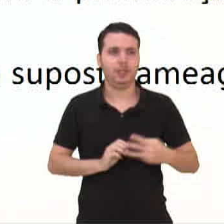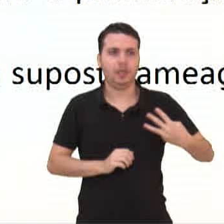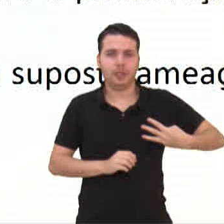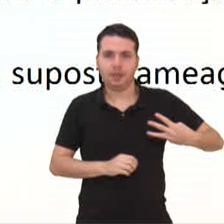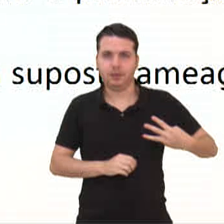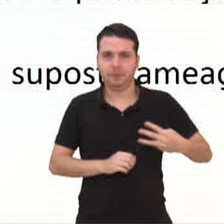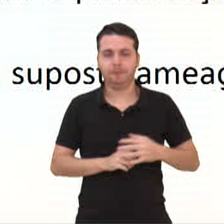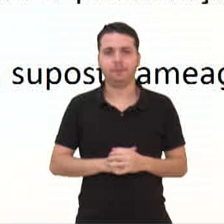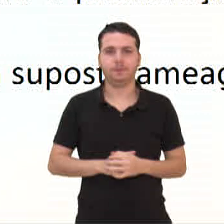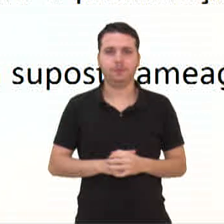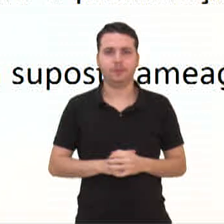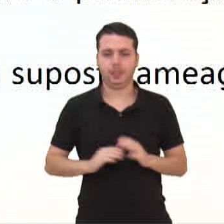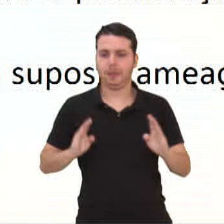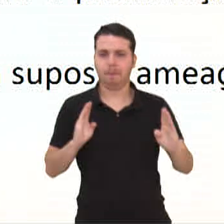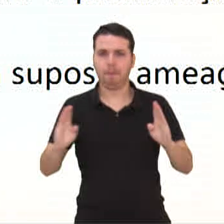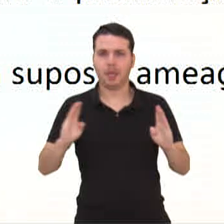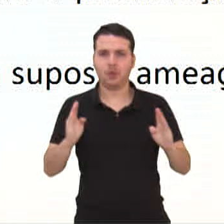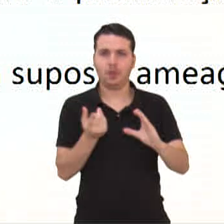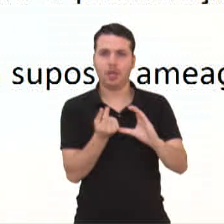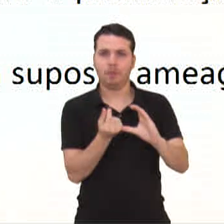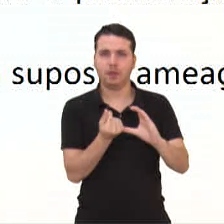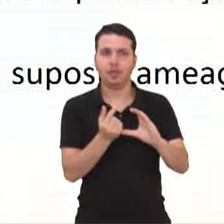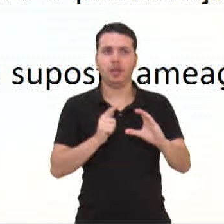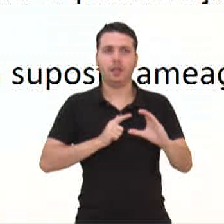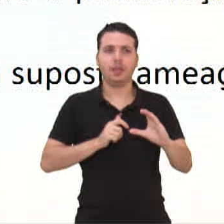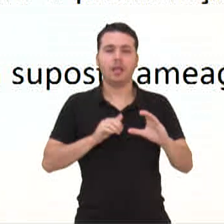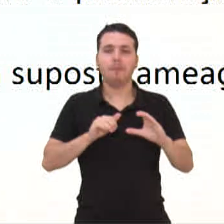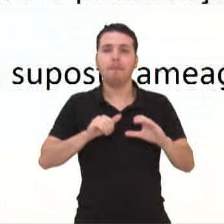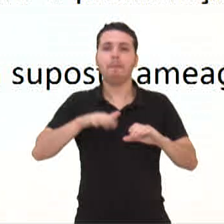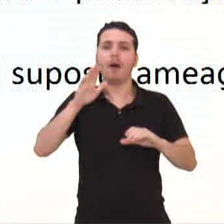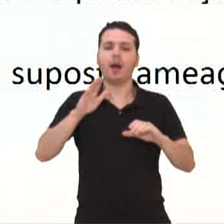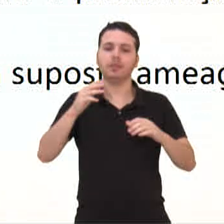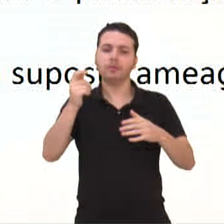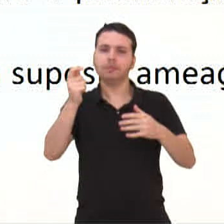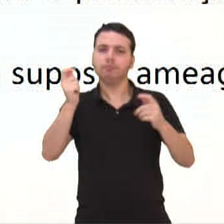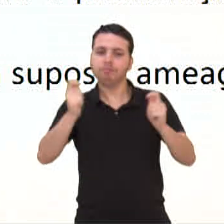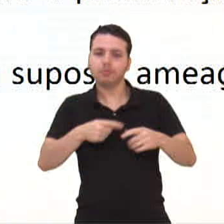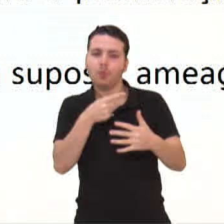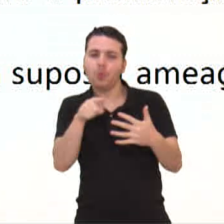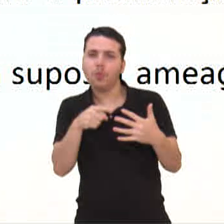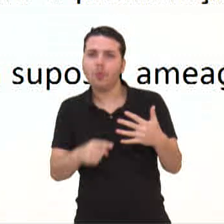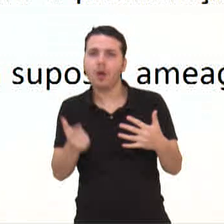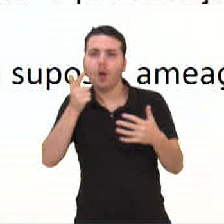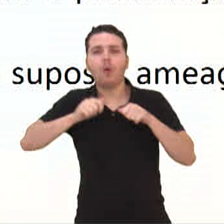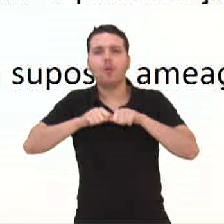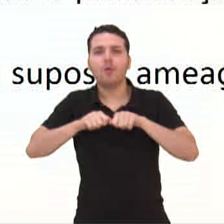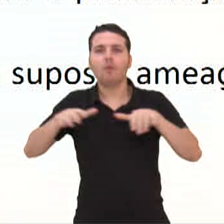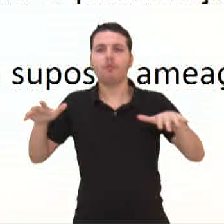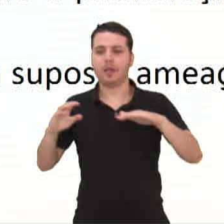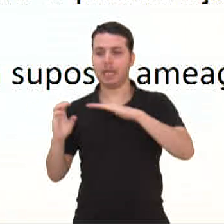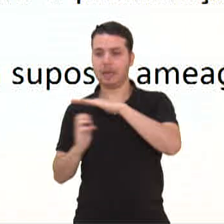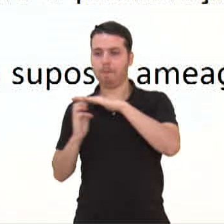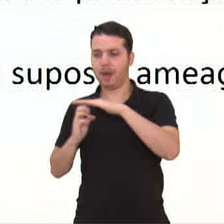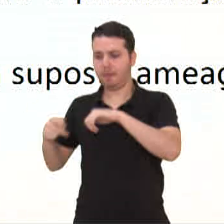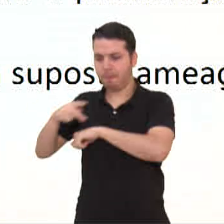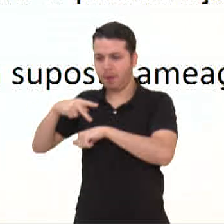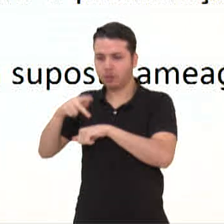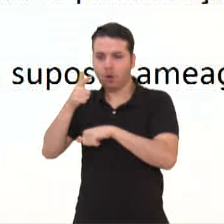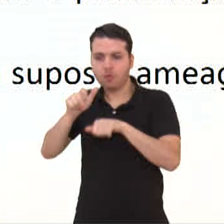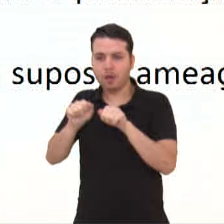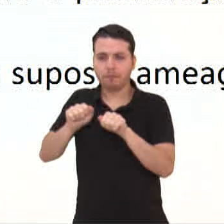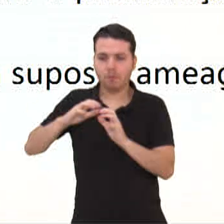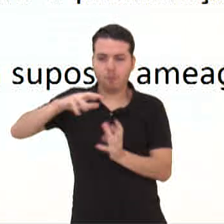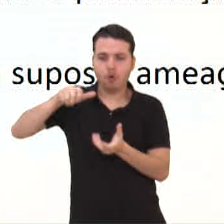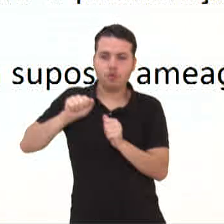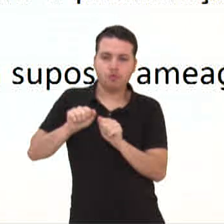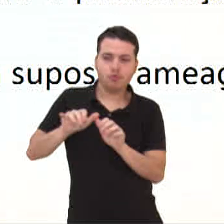capitalismo, cria-se maiores condições para a proliferação das empresas multinacionais. Está correto? Então, se eu